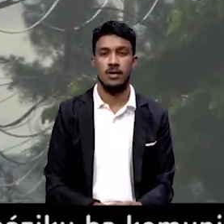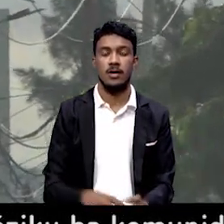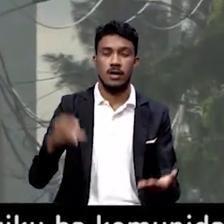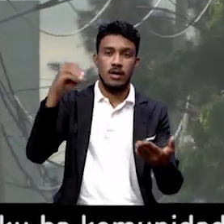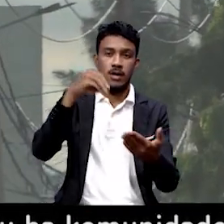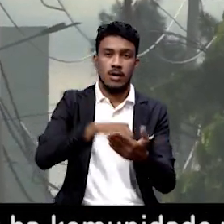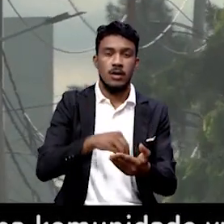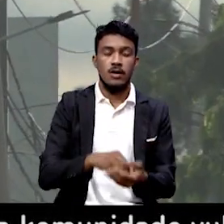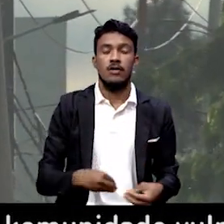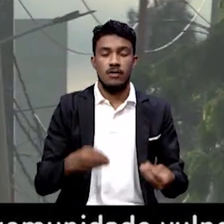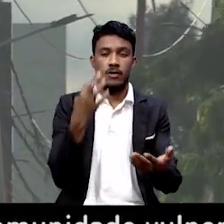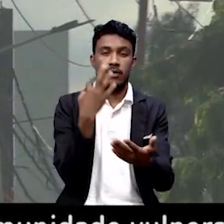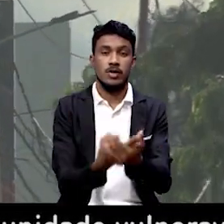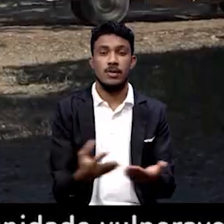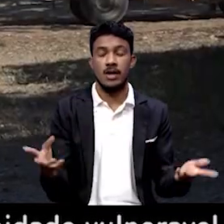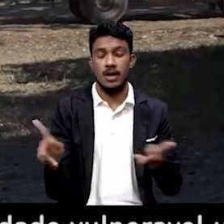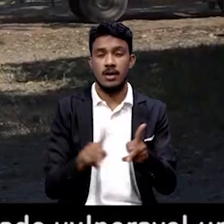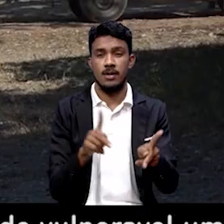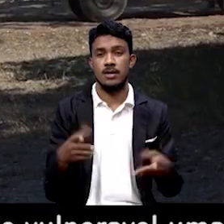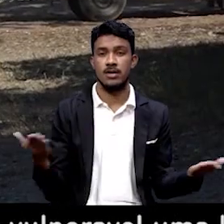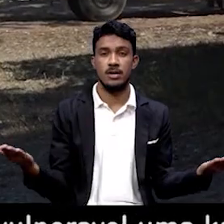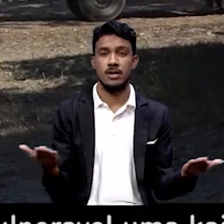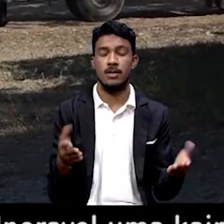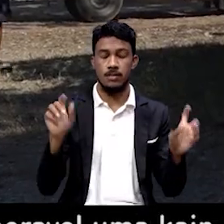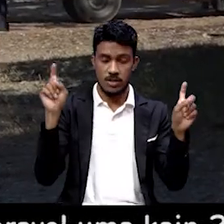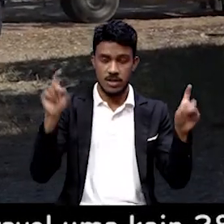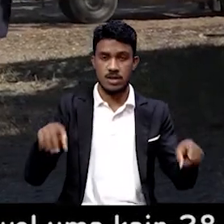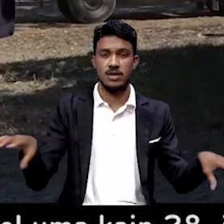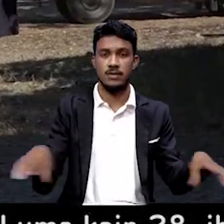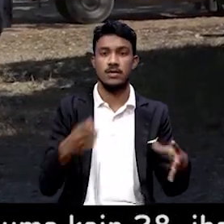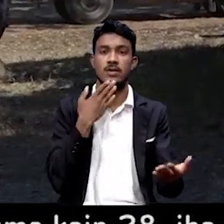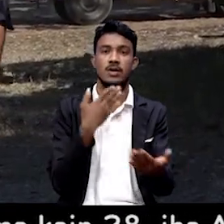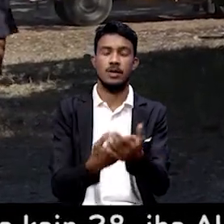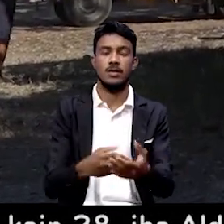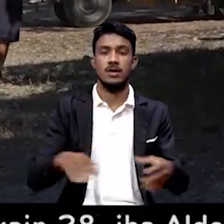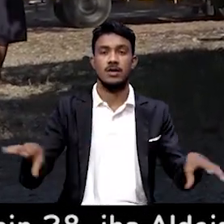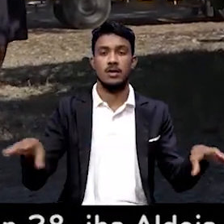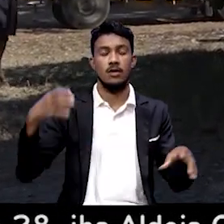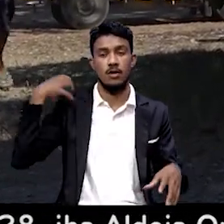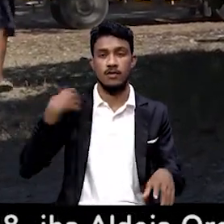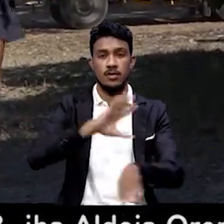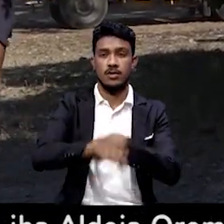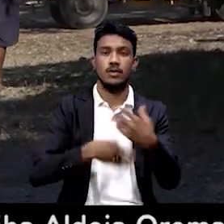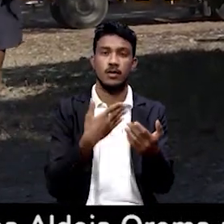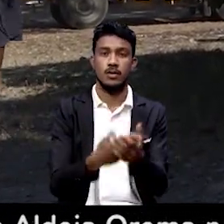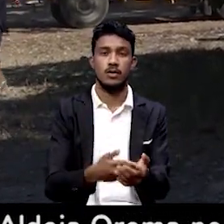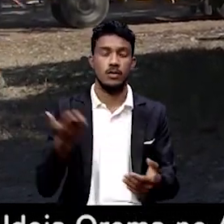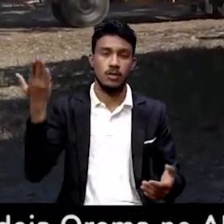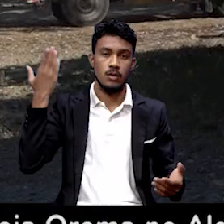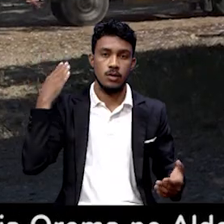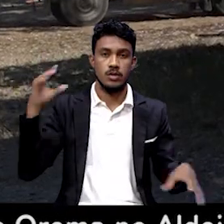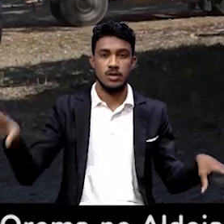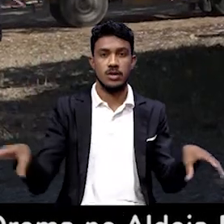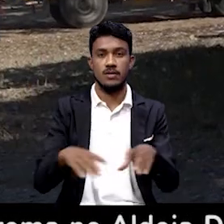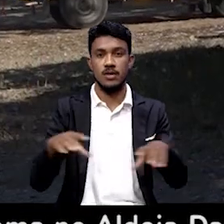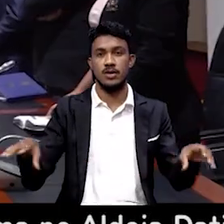no governo aprovona precisa serviço dia e a instituição roto. Antes, né, funcionário de Direção